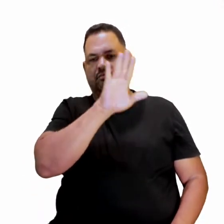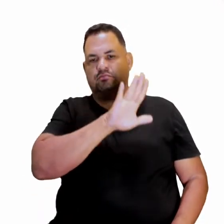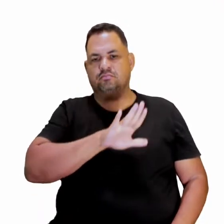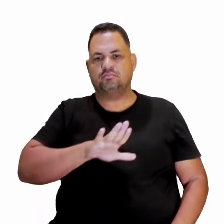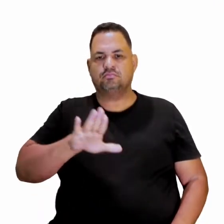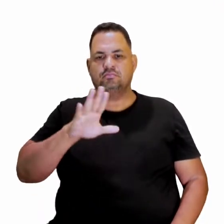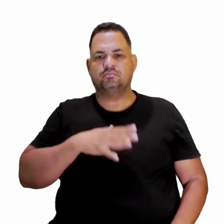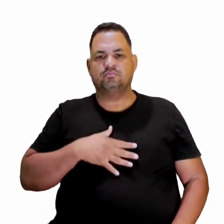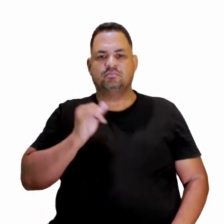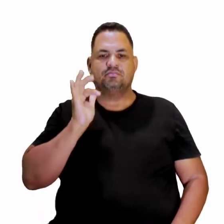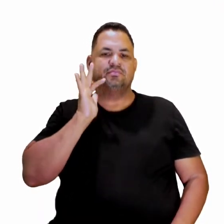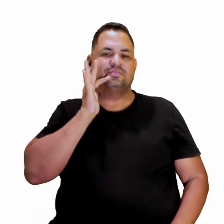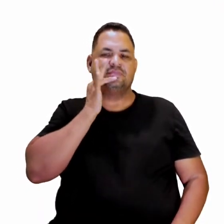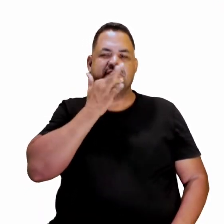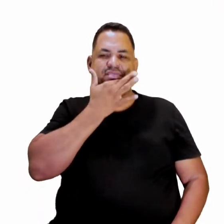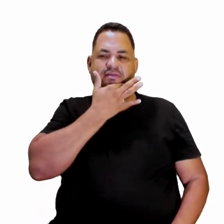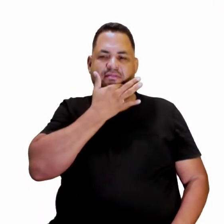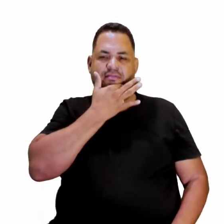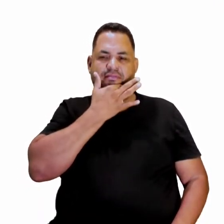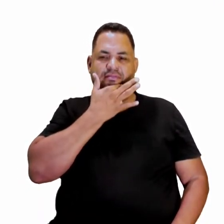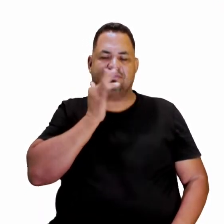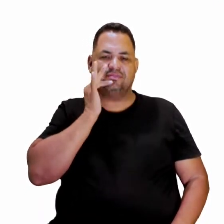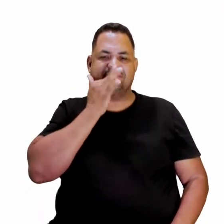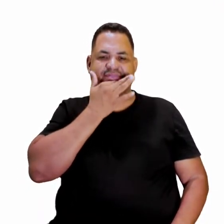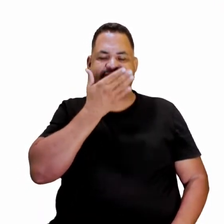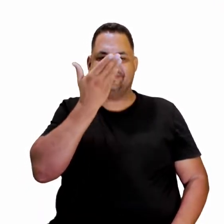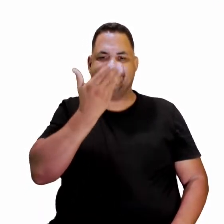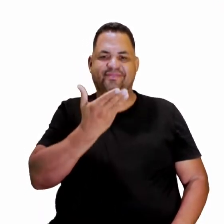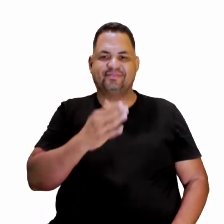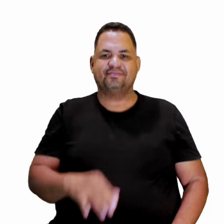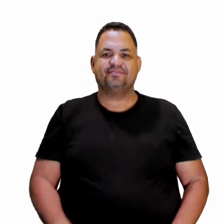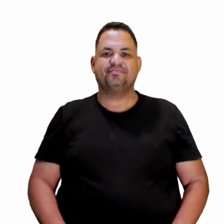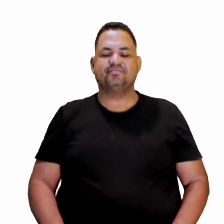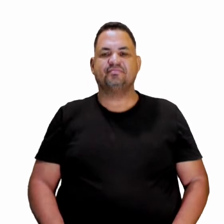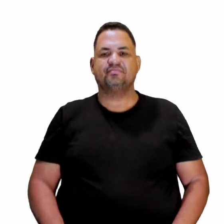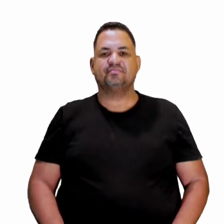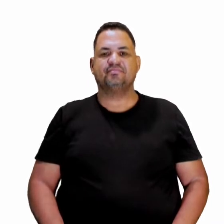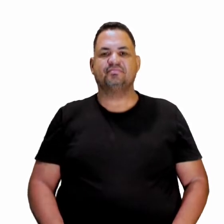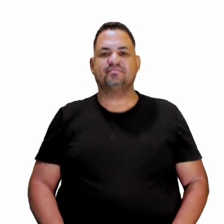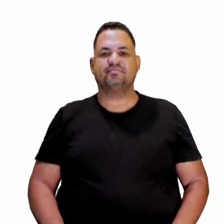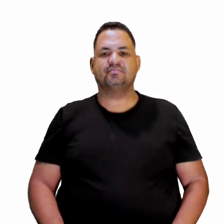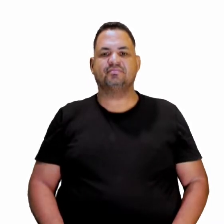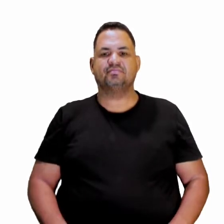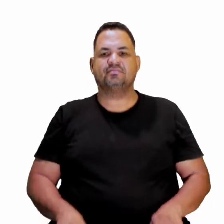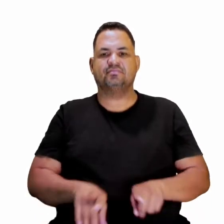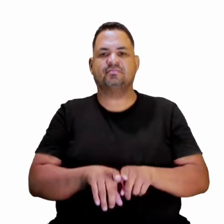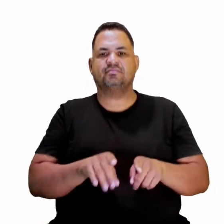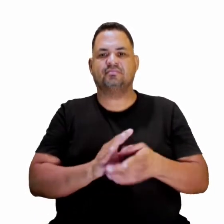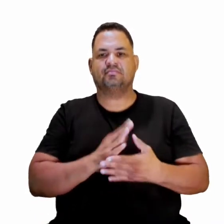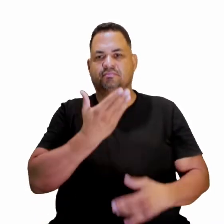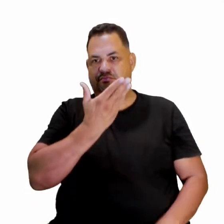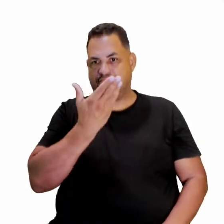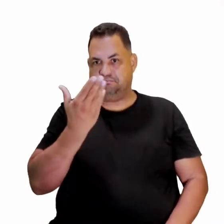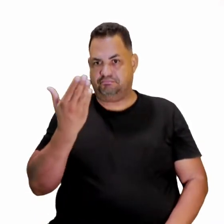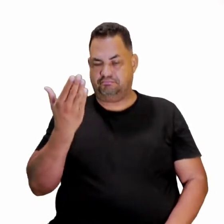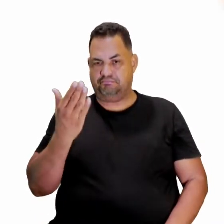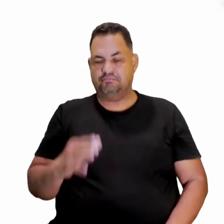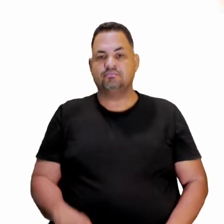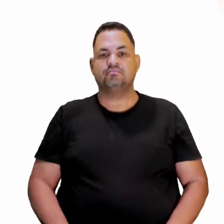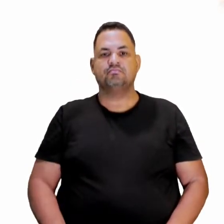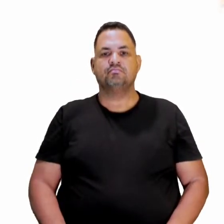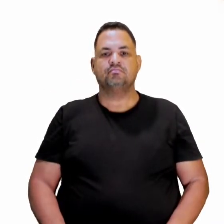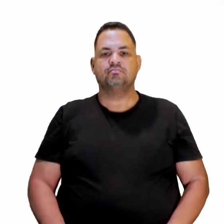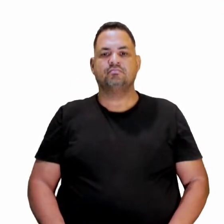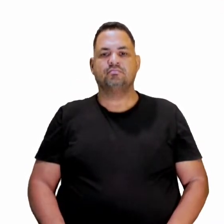super delicious de um hambúrguer. E a gente chama em inglês, a gente pode chamar também de burger. E aí